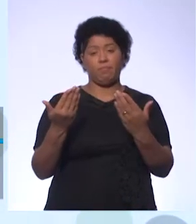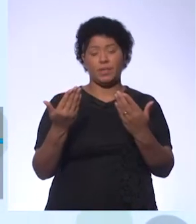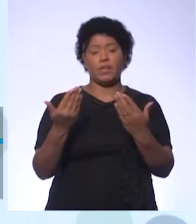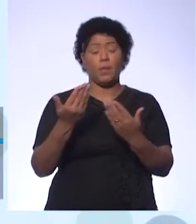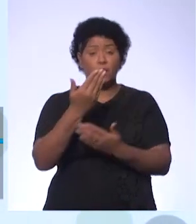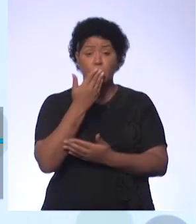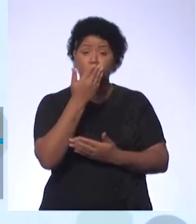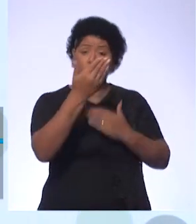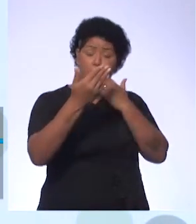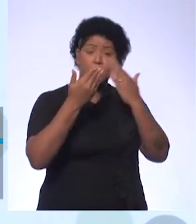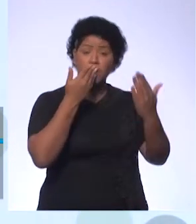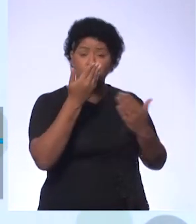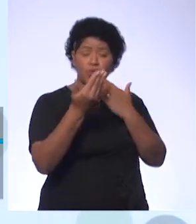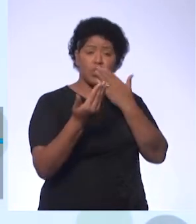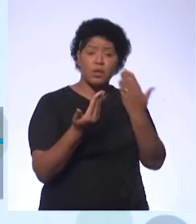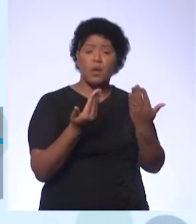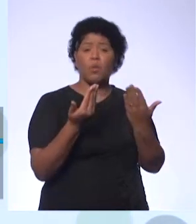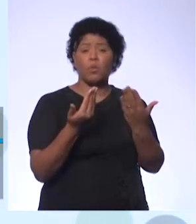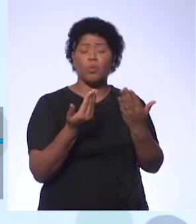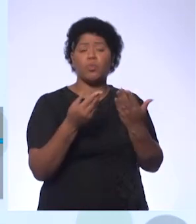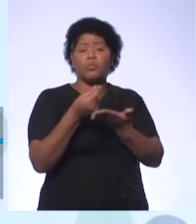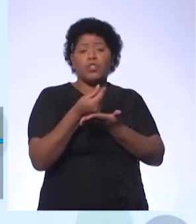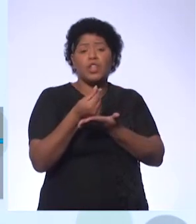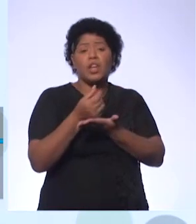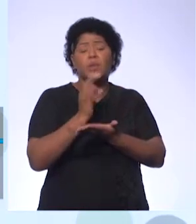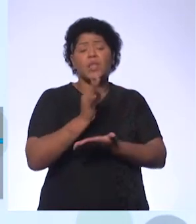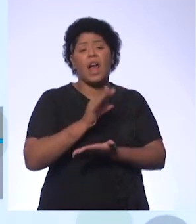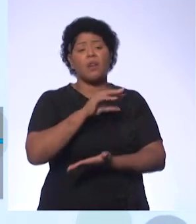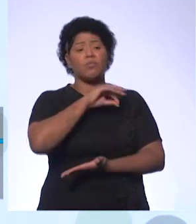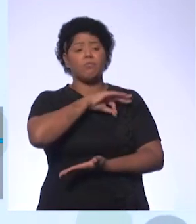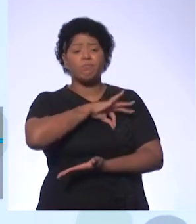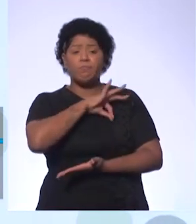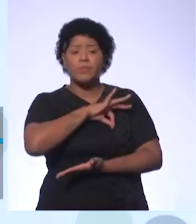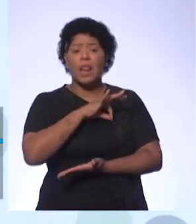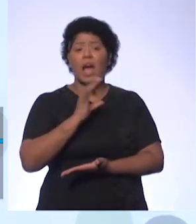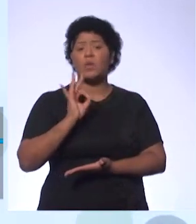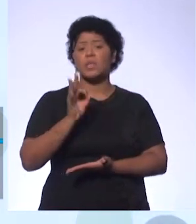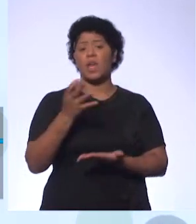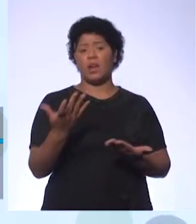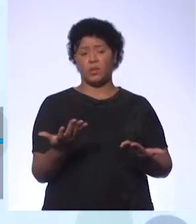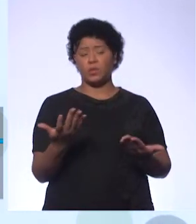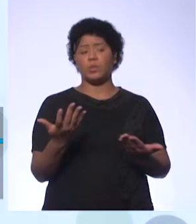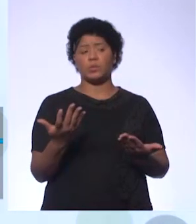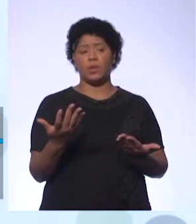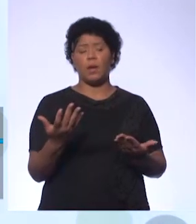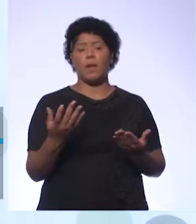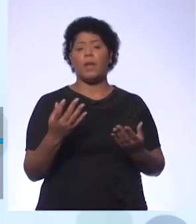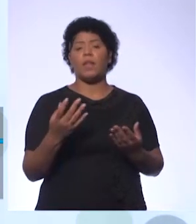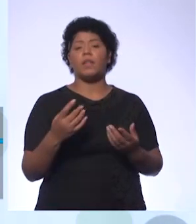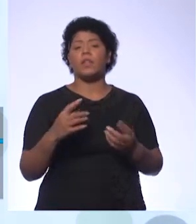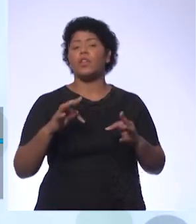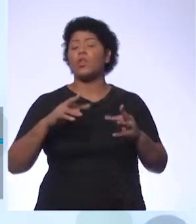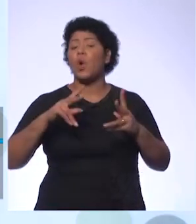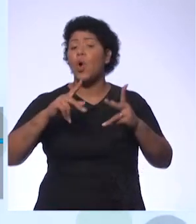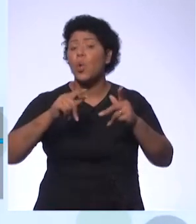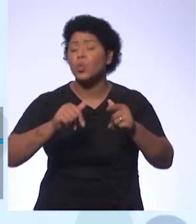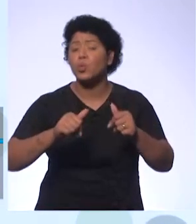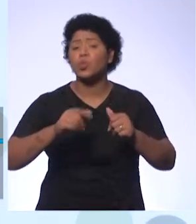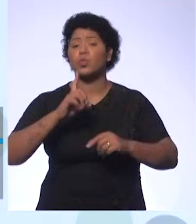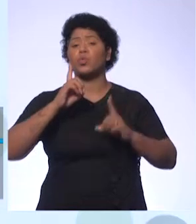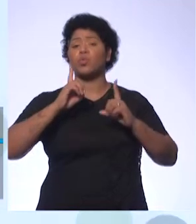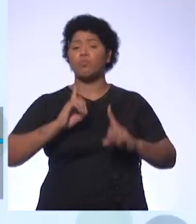parlamentares comecem a receber aí um salário pelo seu trabalho. Mas justamente por isso, para que os operários possam também